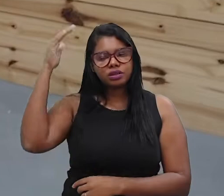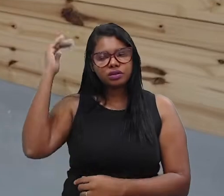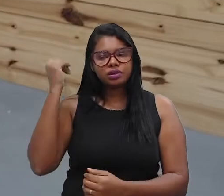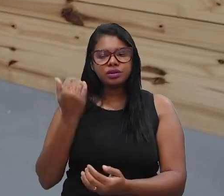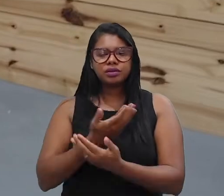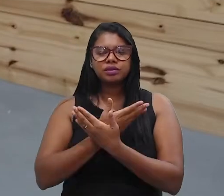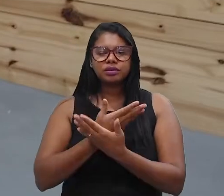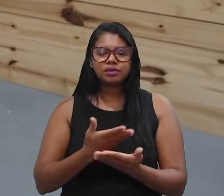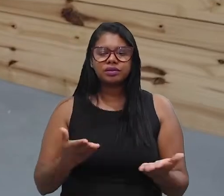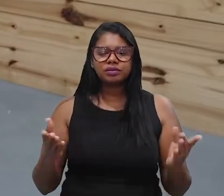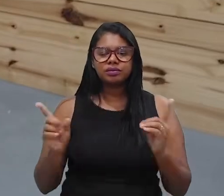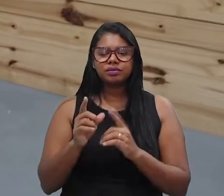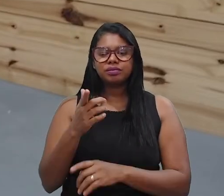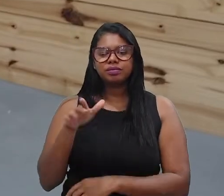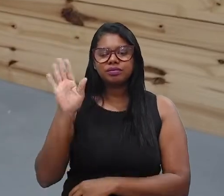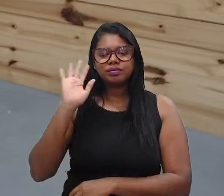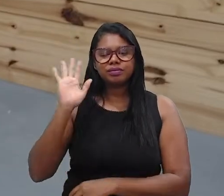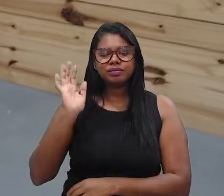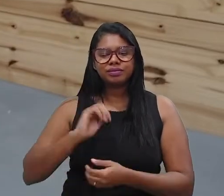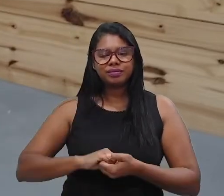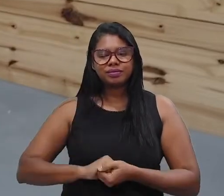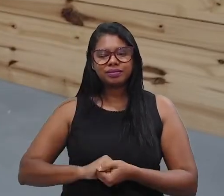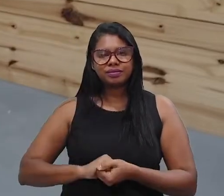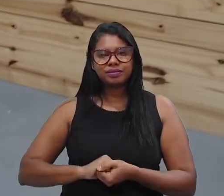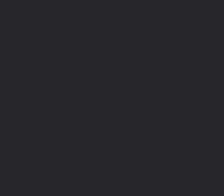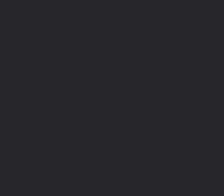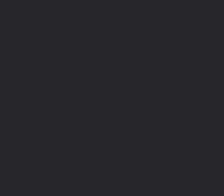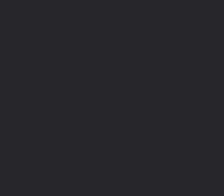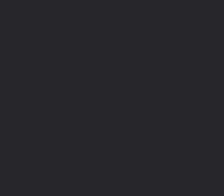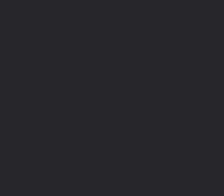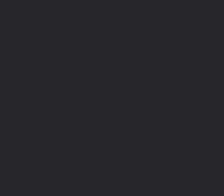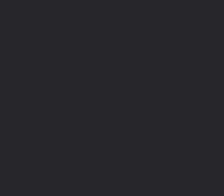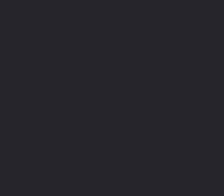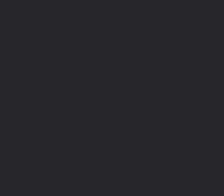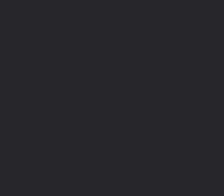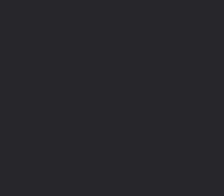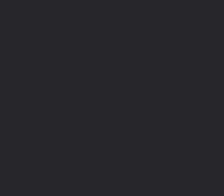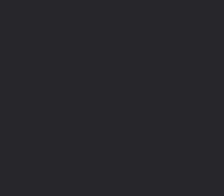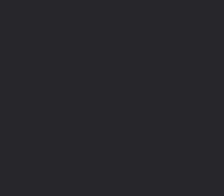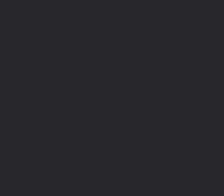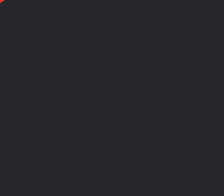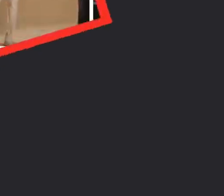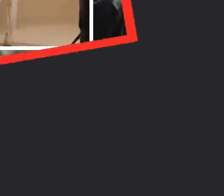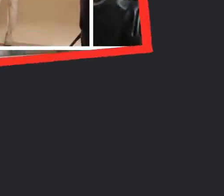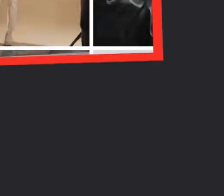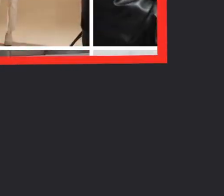para todos. A gente se encontra na próxima. Até mais.